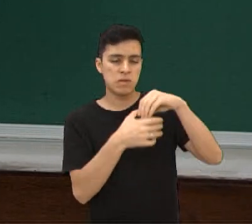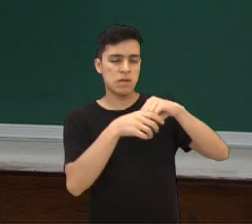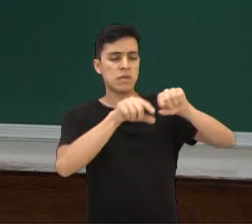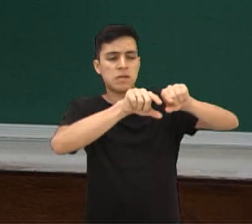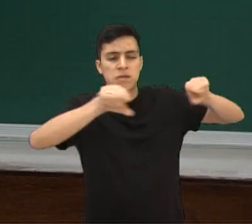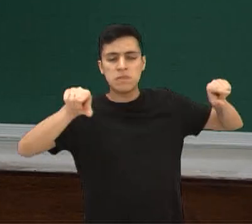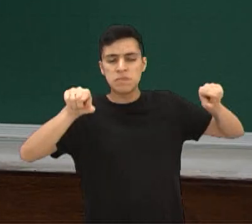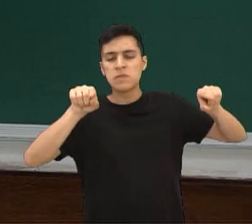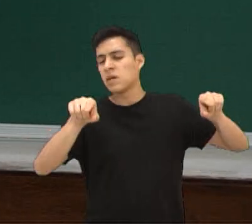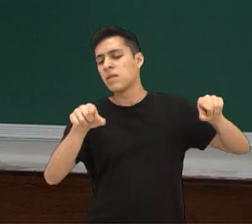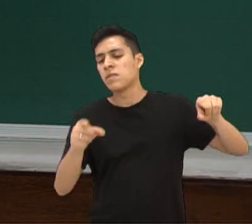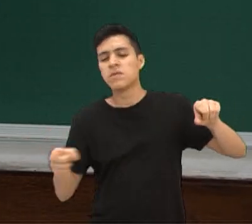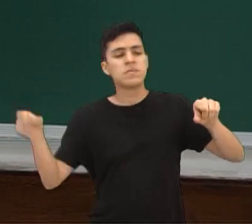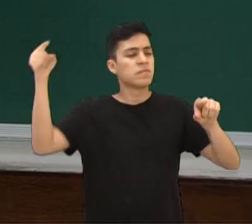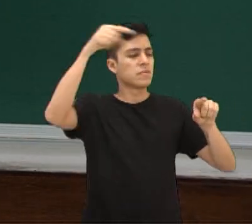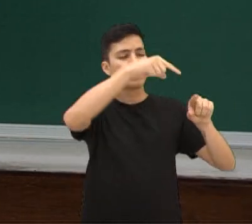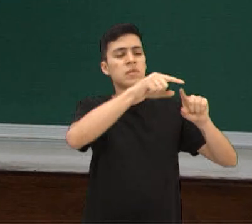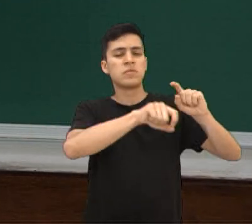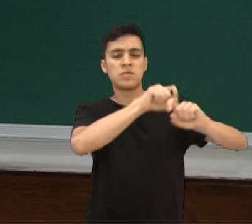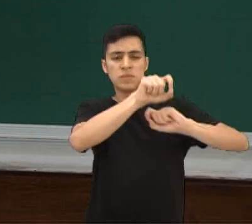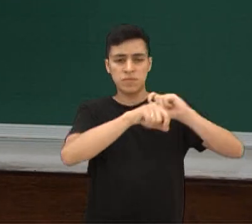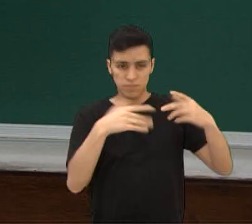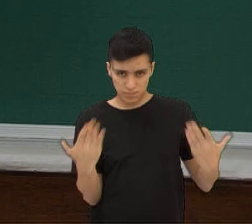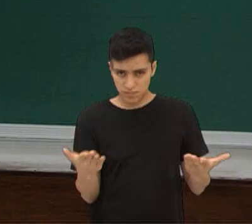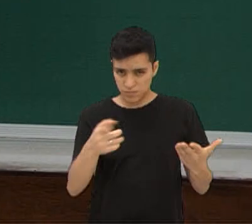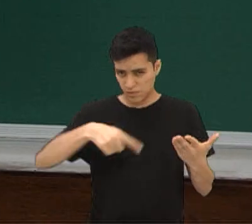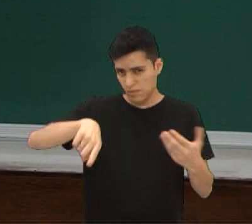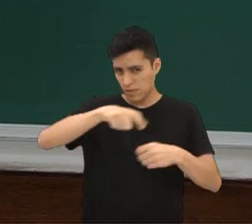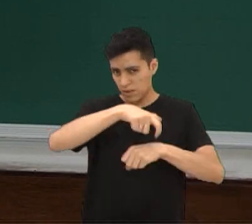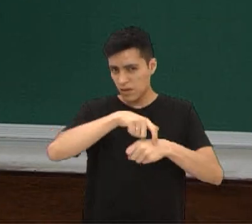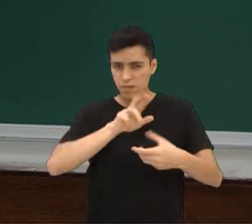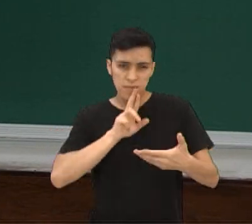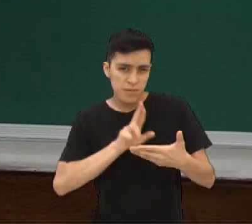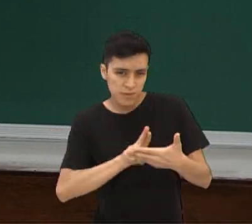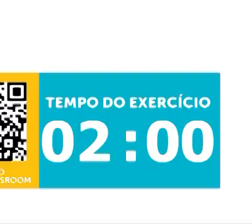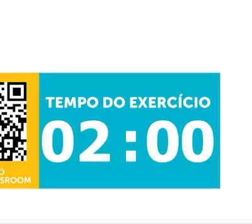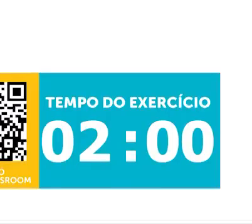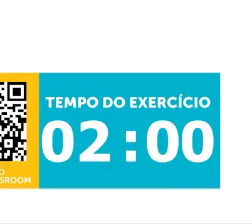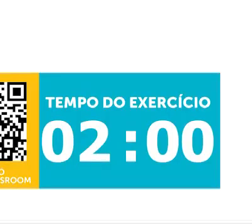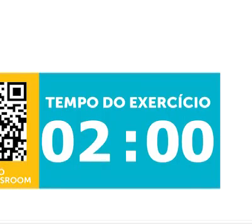a quem dentro do nosso fragmento? Vou dar um tempo para vocês responderem, a gente já volta.